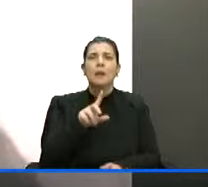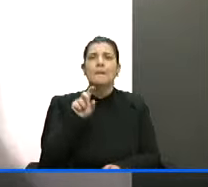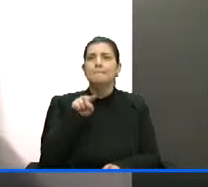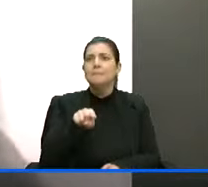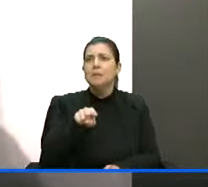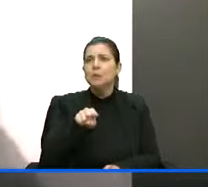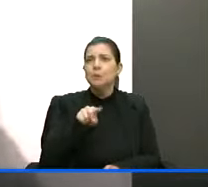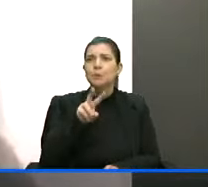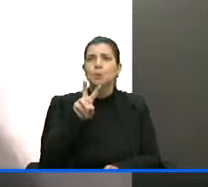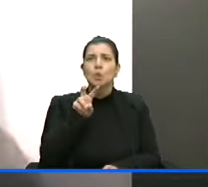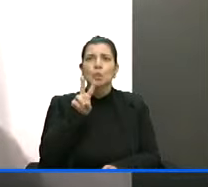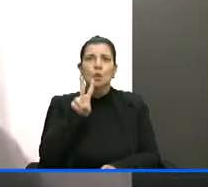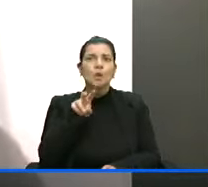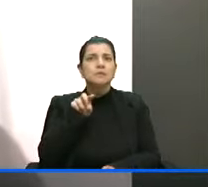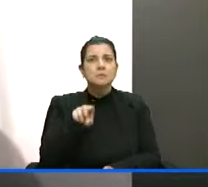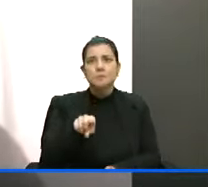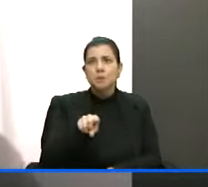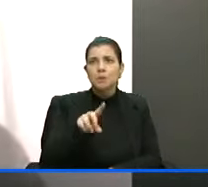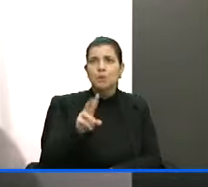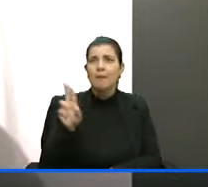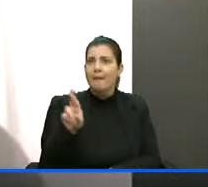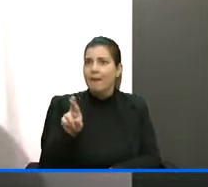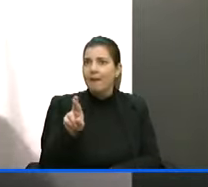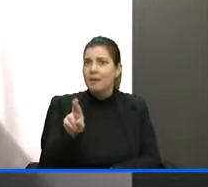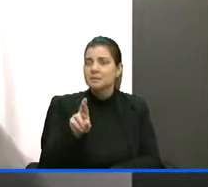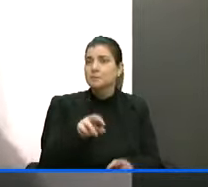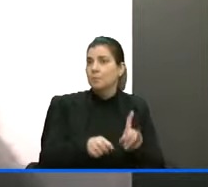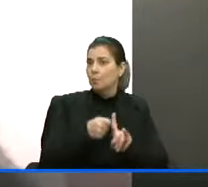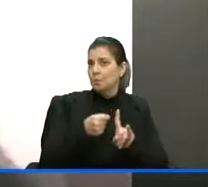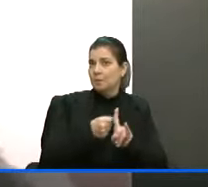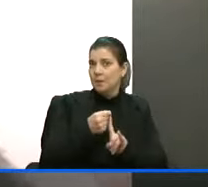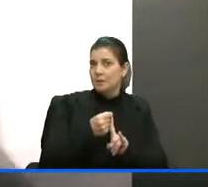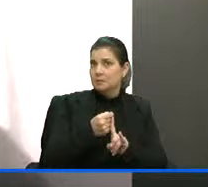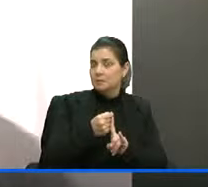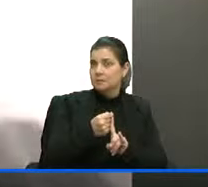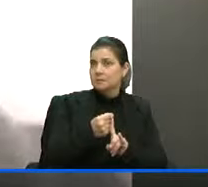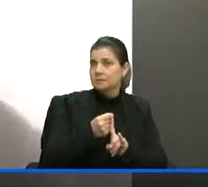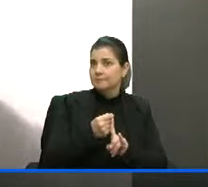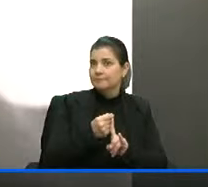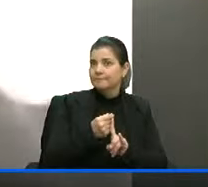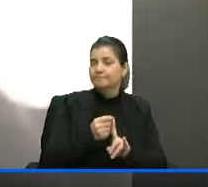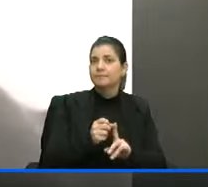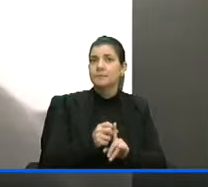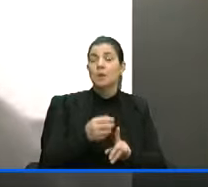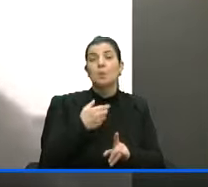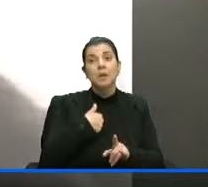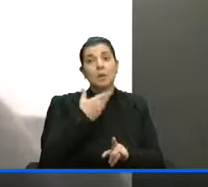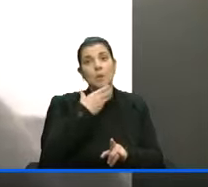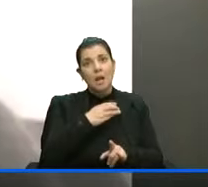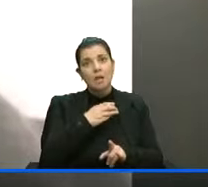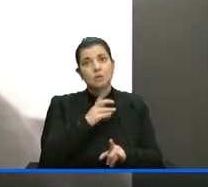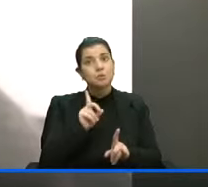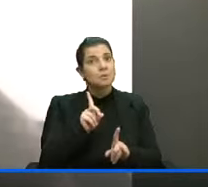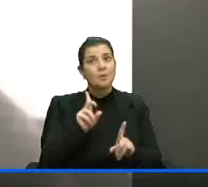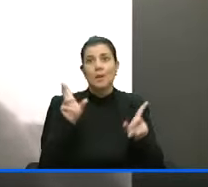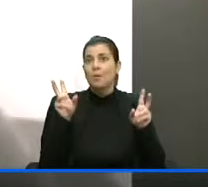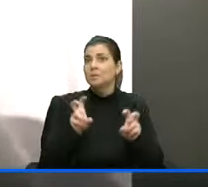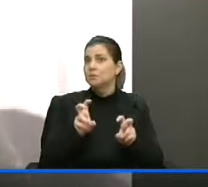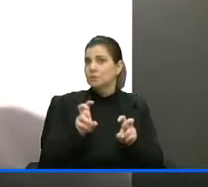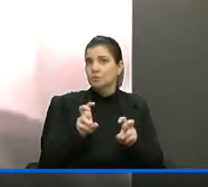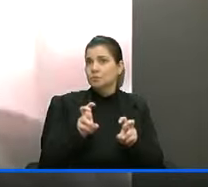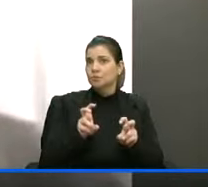mês, R$2.000 por mês, que tem um celularzinho. Tá? Então, eu só queria alertar para isso, Sofia, que eu acho assim, ó, que não é um assunto que dá